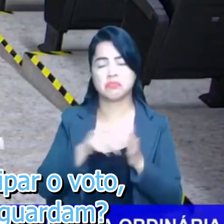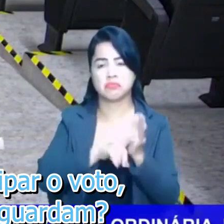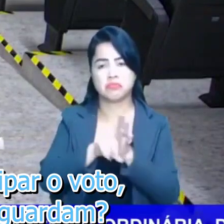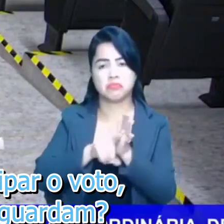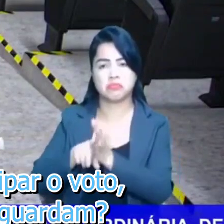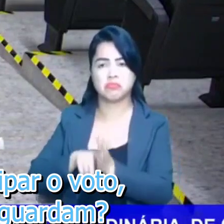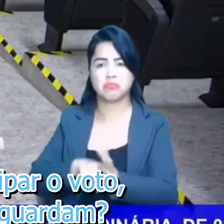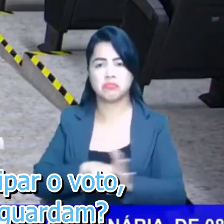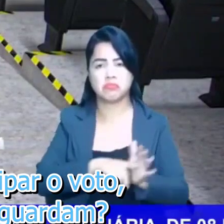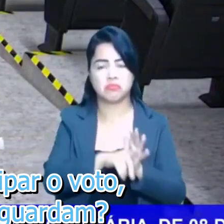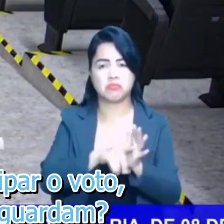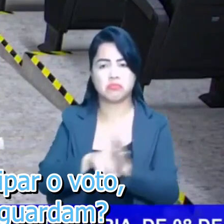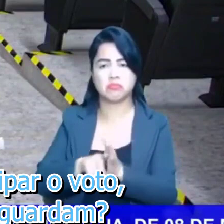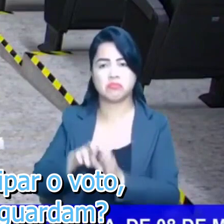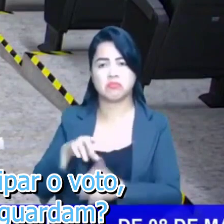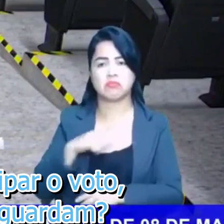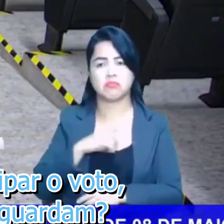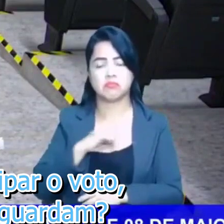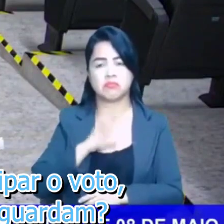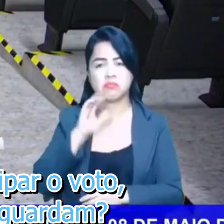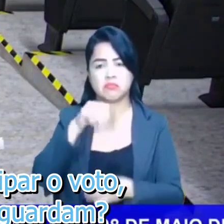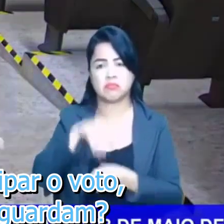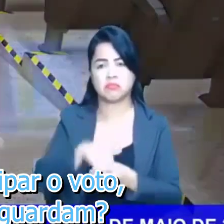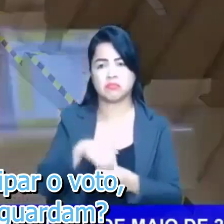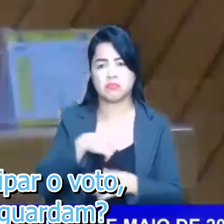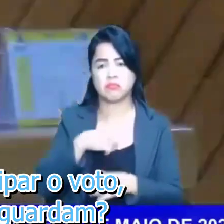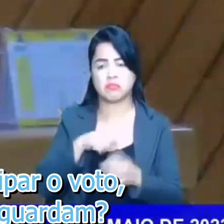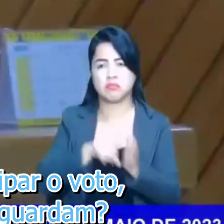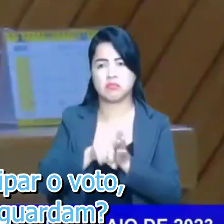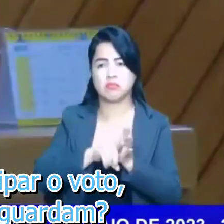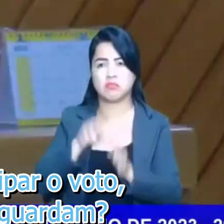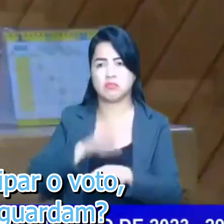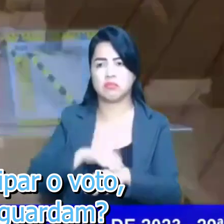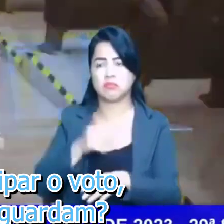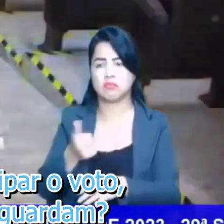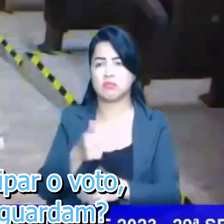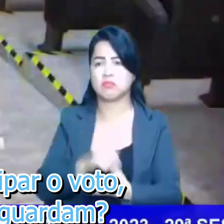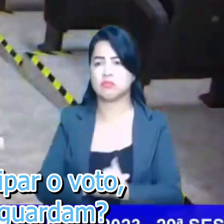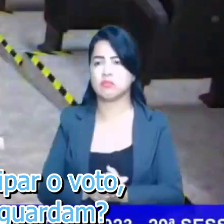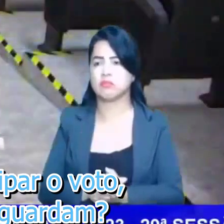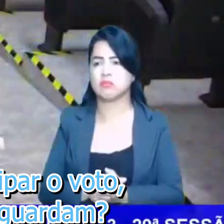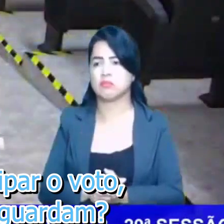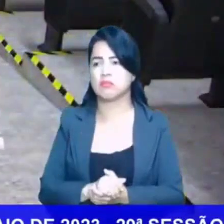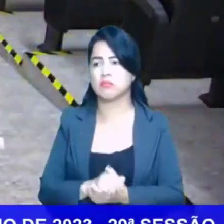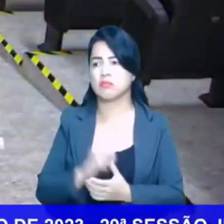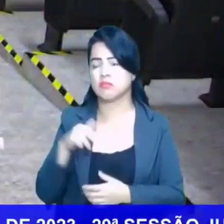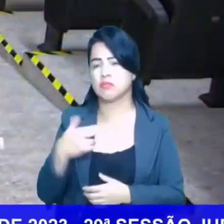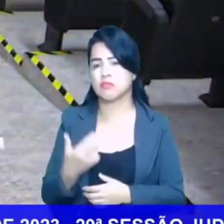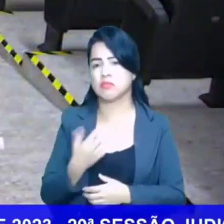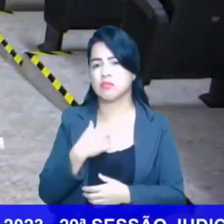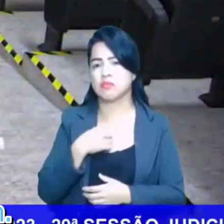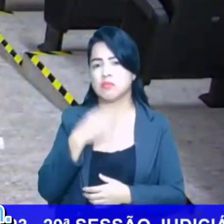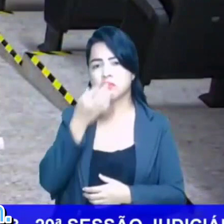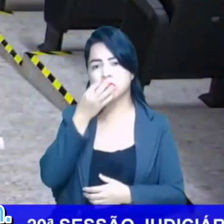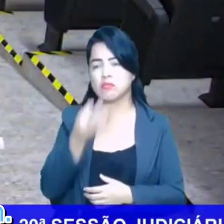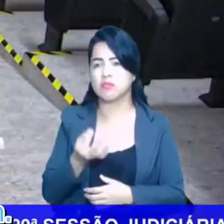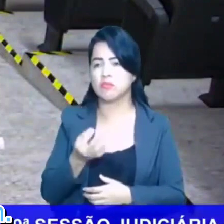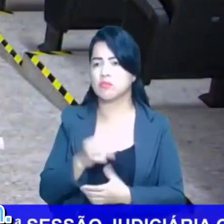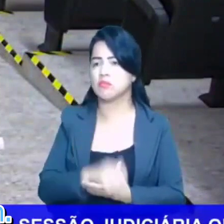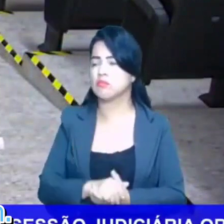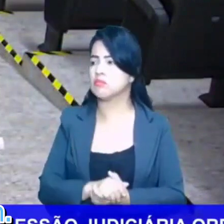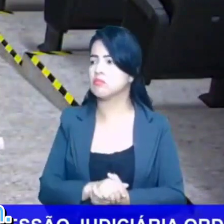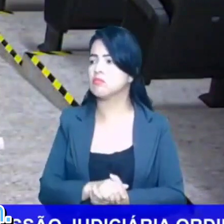colega for antecipar o voto, eu analisarei melhor. Imagem direcionada ao desembargador Carmo Antônio, sua frente à tela do